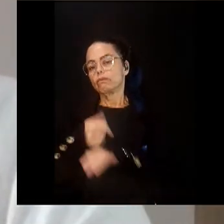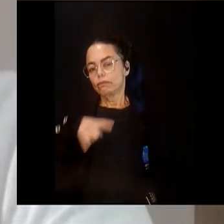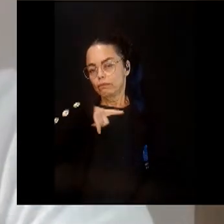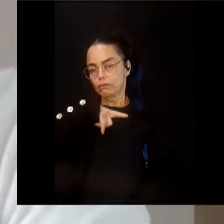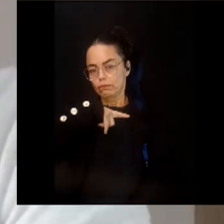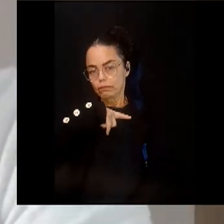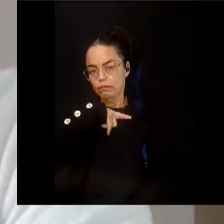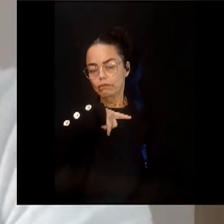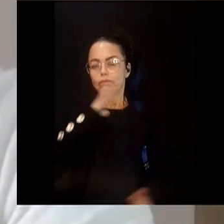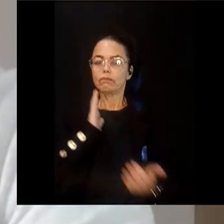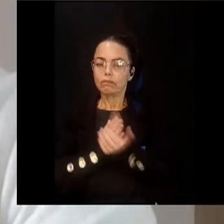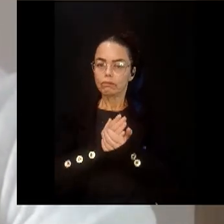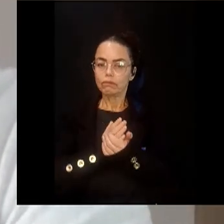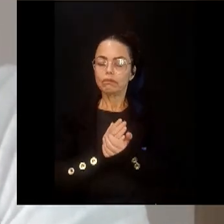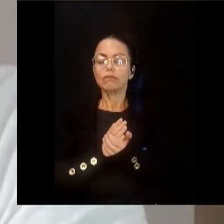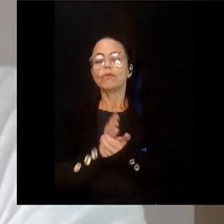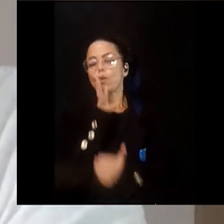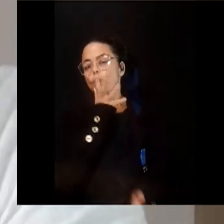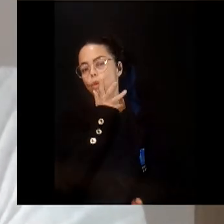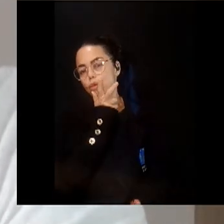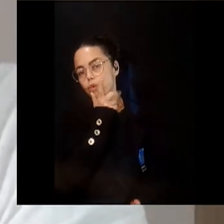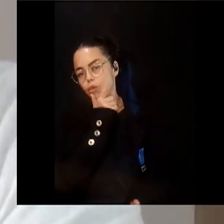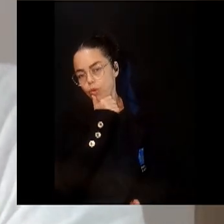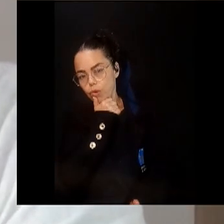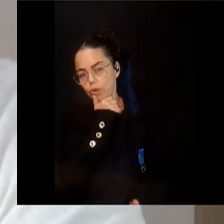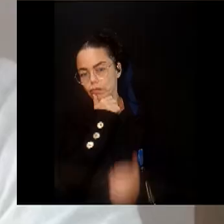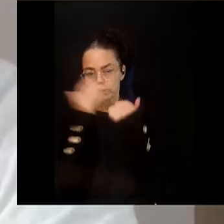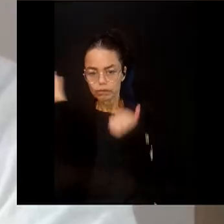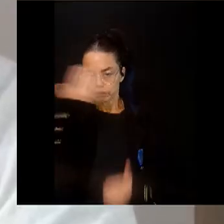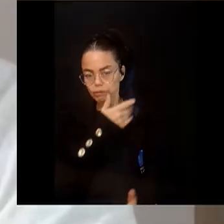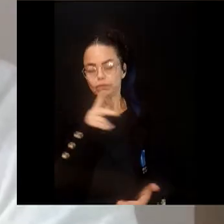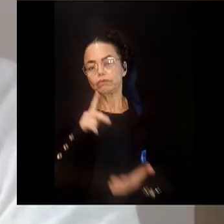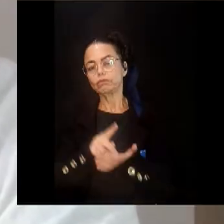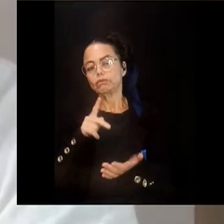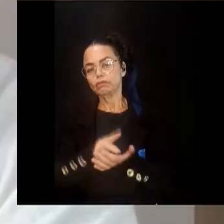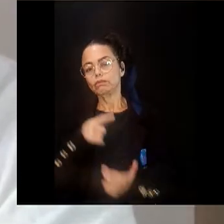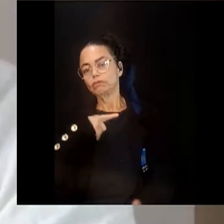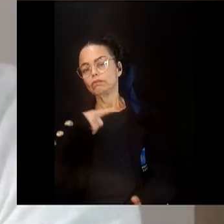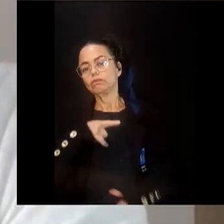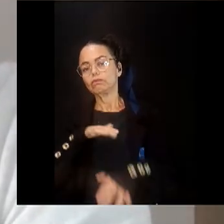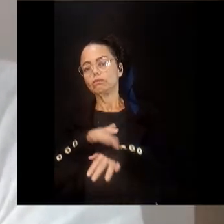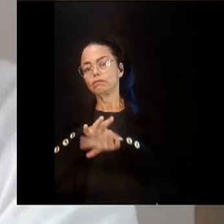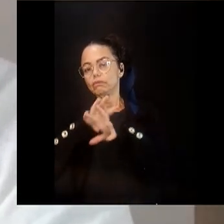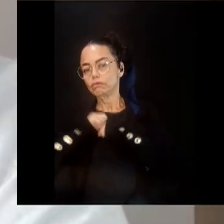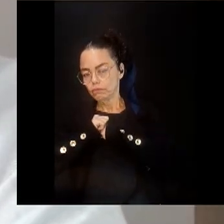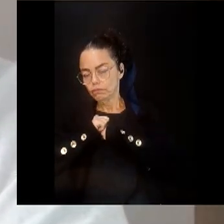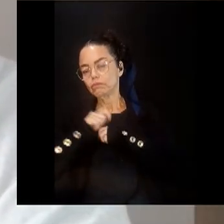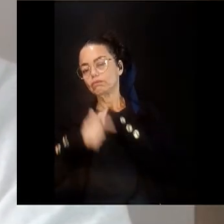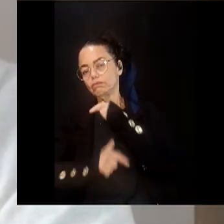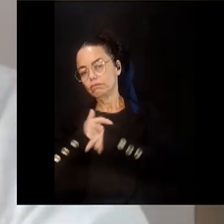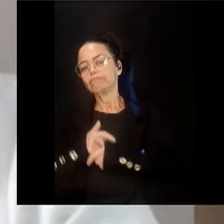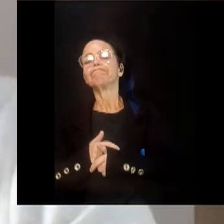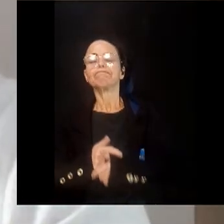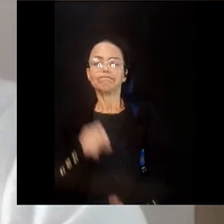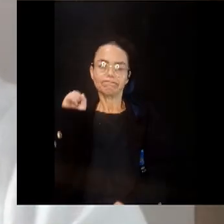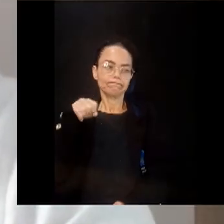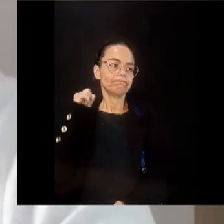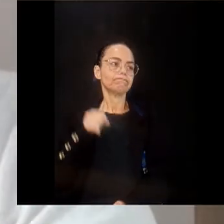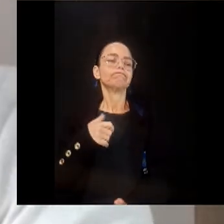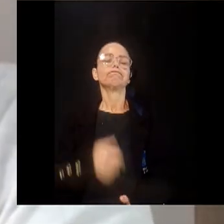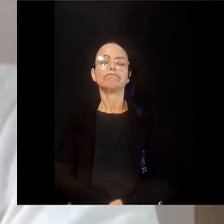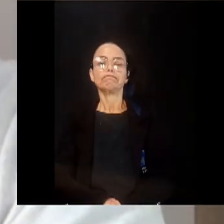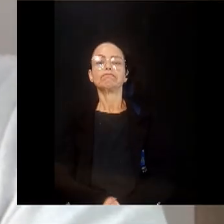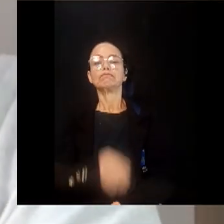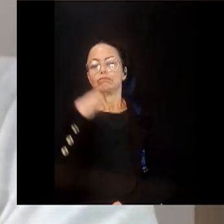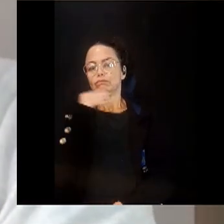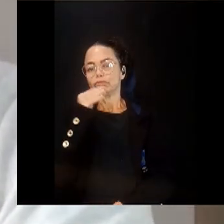mais longo, mais extenso, para comprovar que, de fato, as pessoas têm se adoecido no trabalho, agora isso está cada vez mais enfraquecido, não à toa a